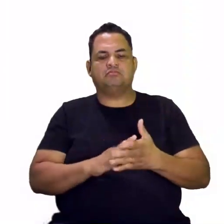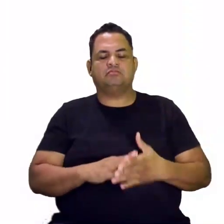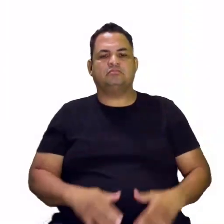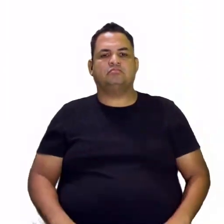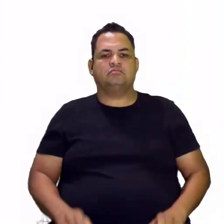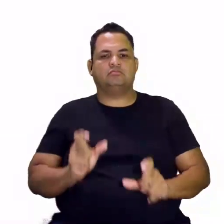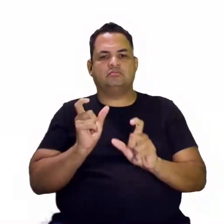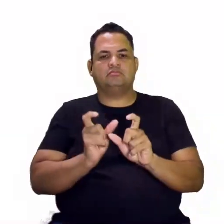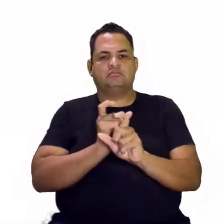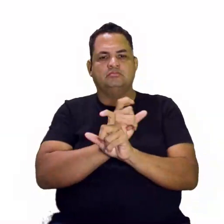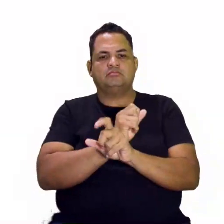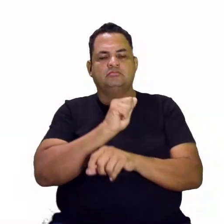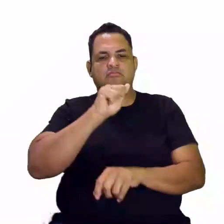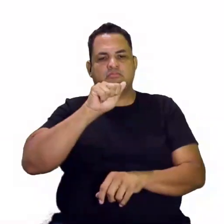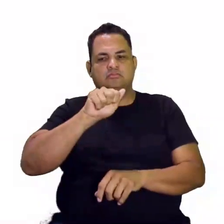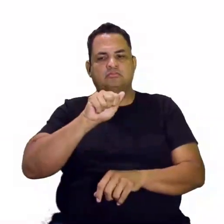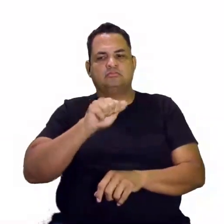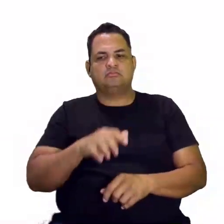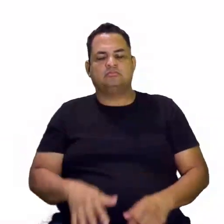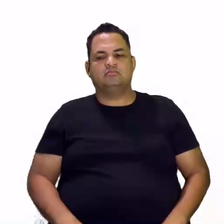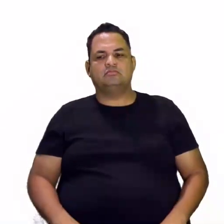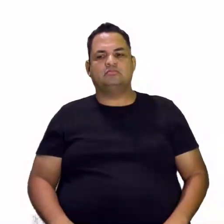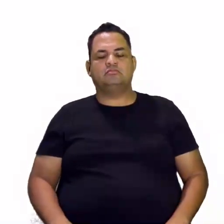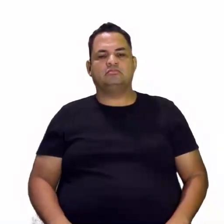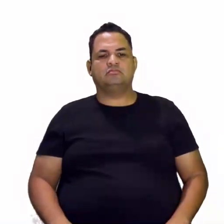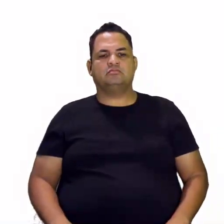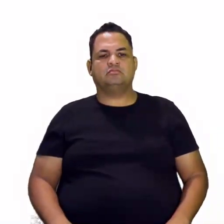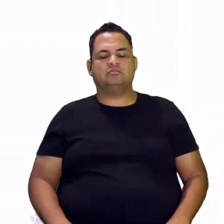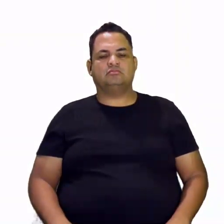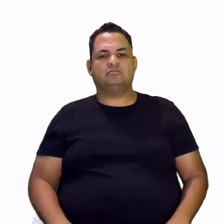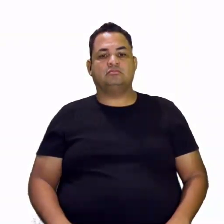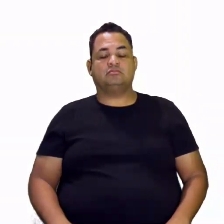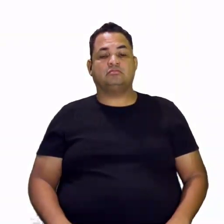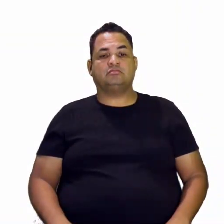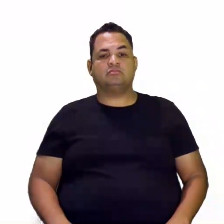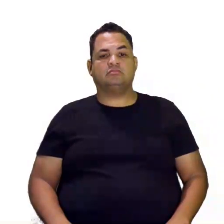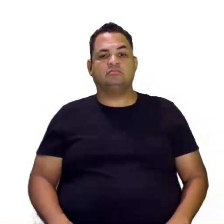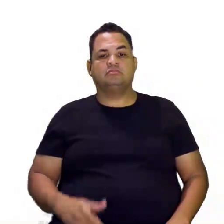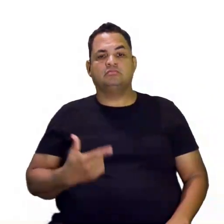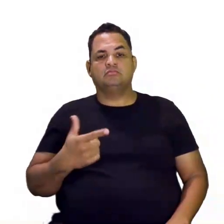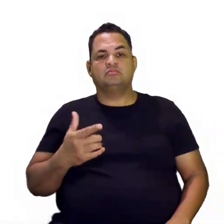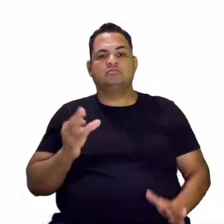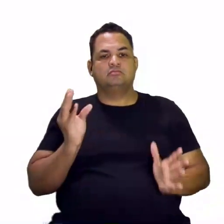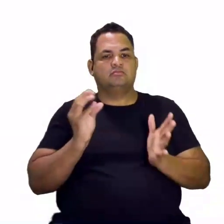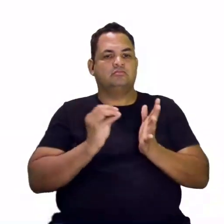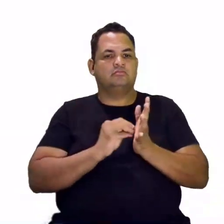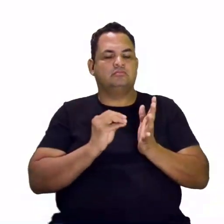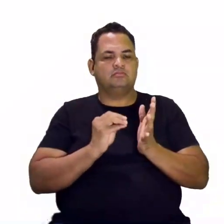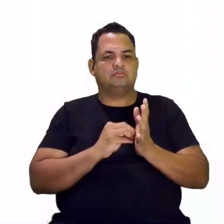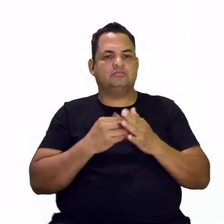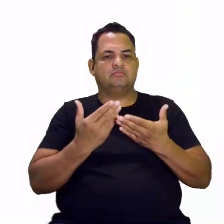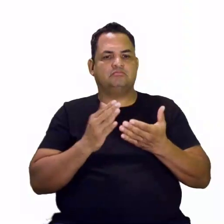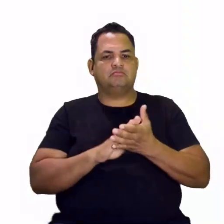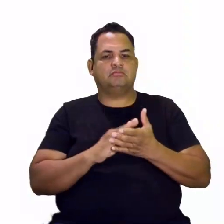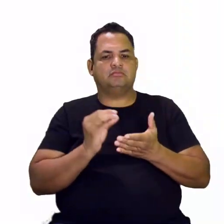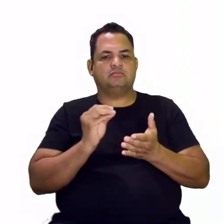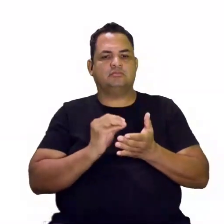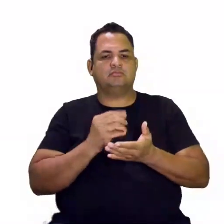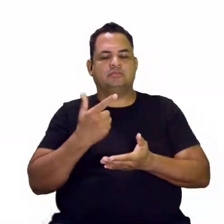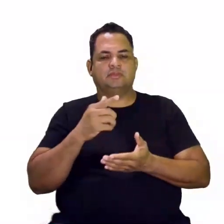dentro, antes da célula ali. Então, acelular, desprovido, organismo desprovido de quê?